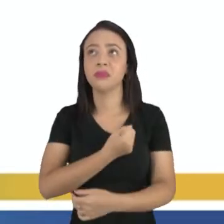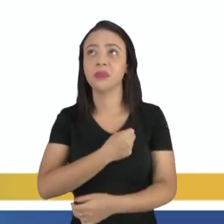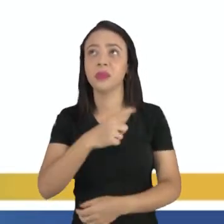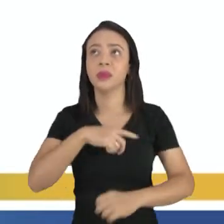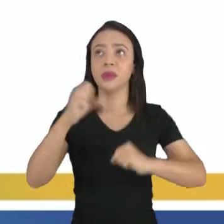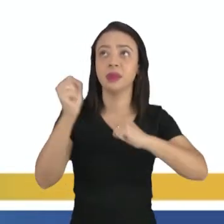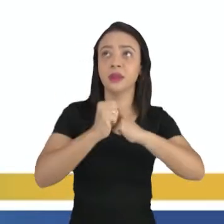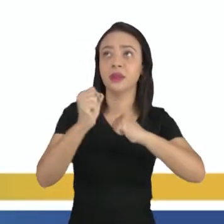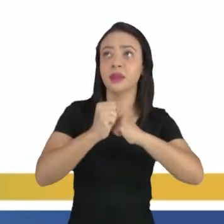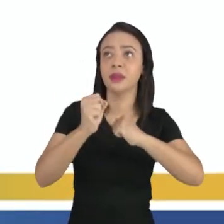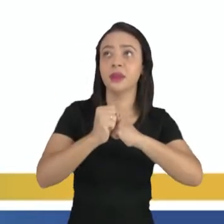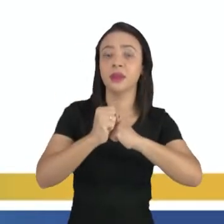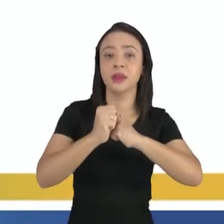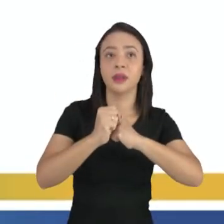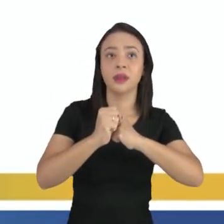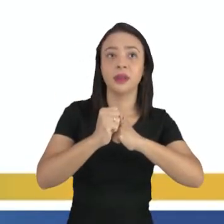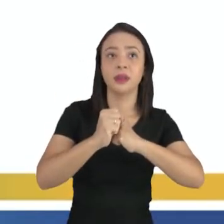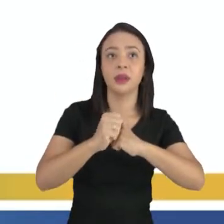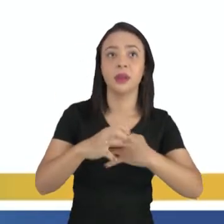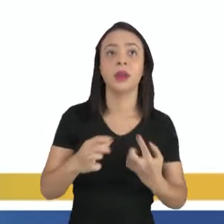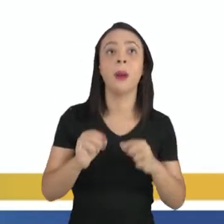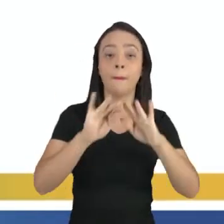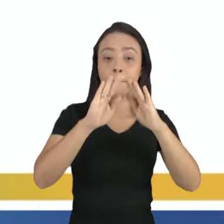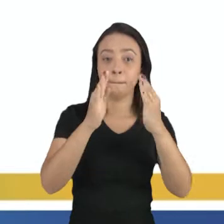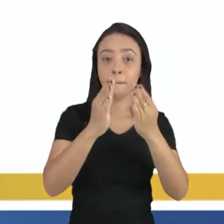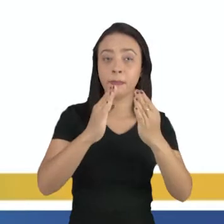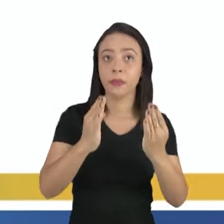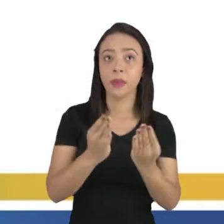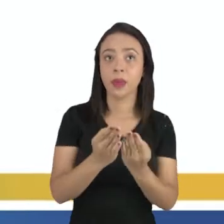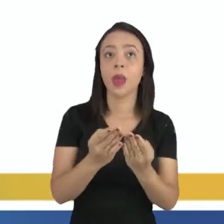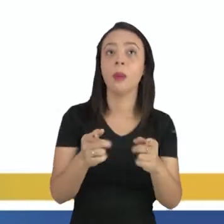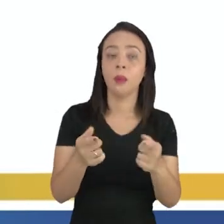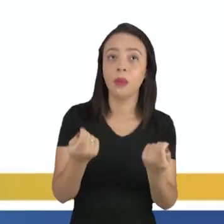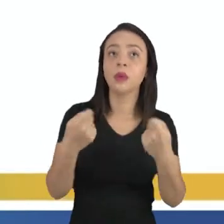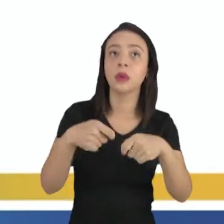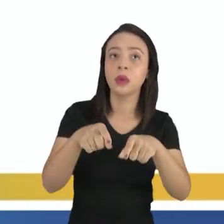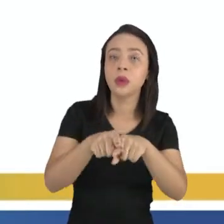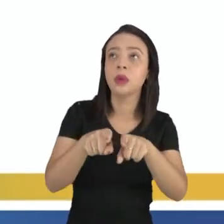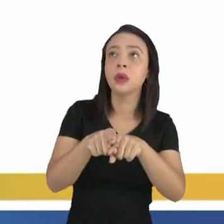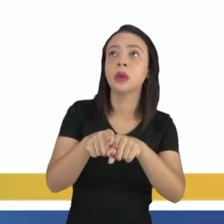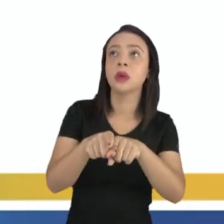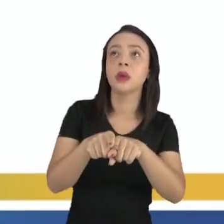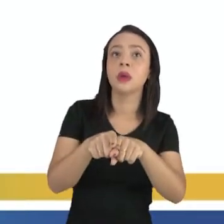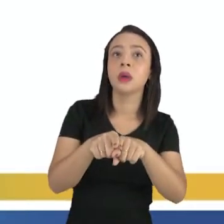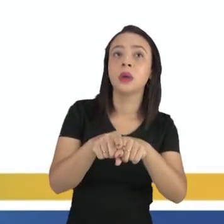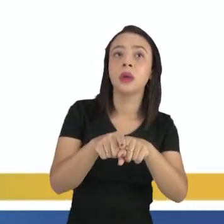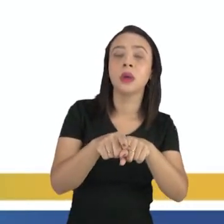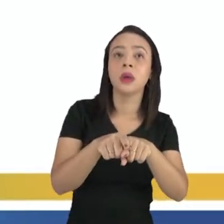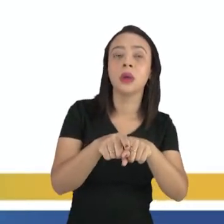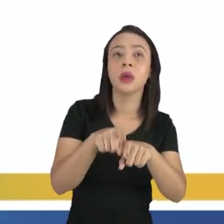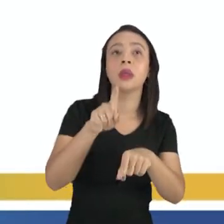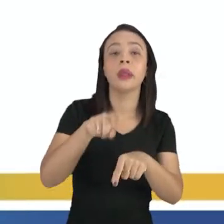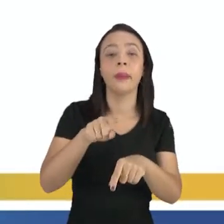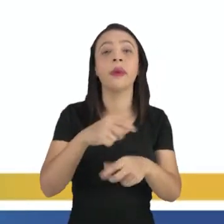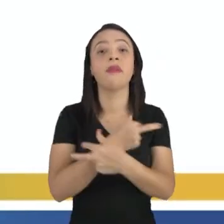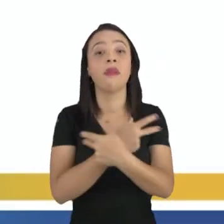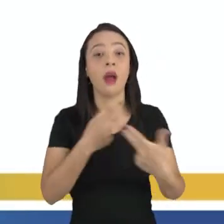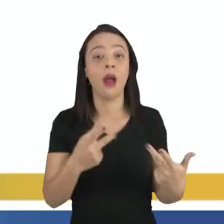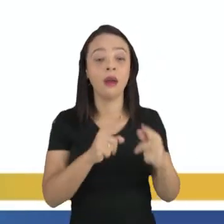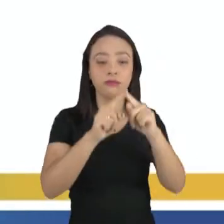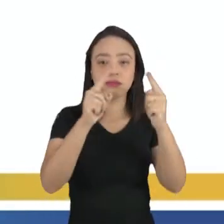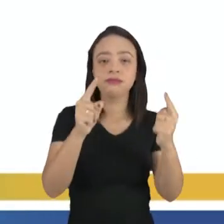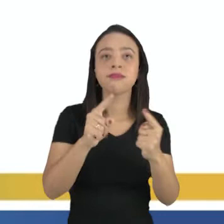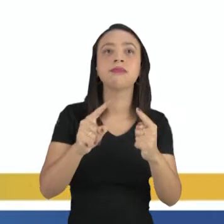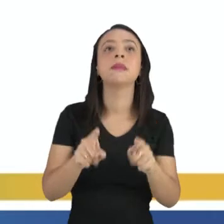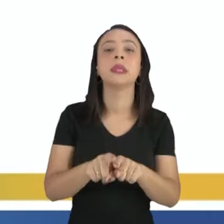aí. Pear, que significa pera, você pode dizer pears, também no plural, peras, ok?